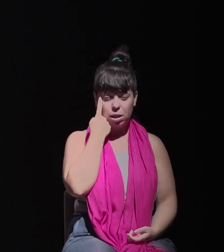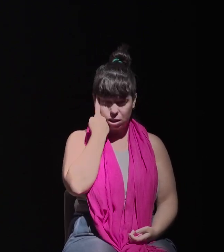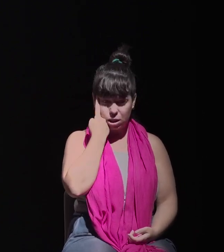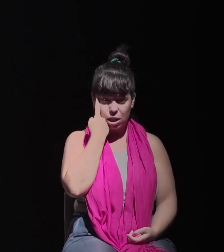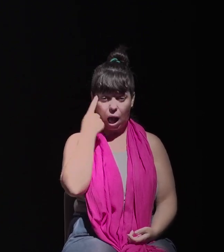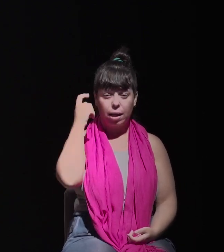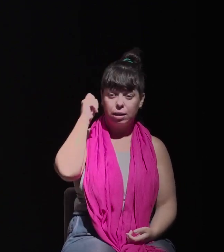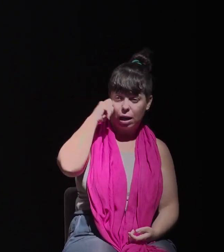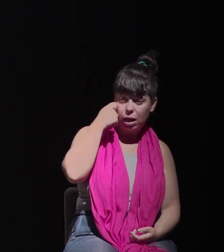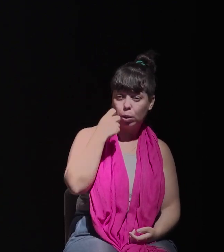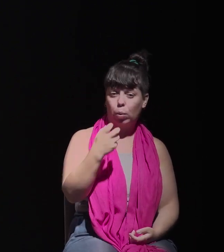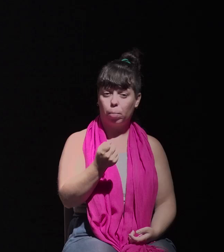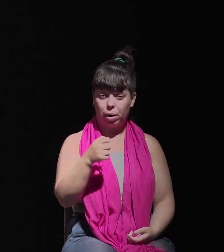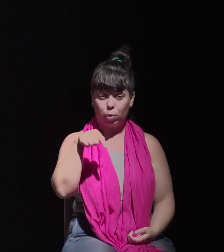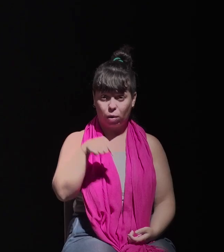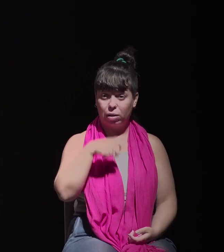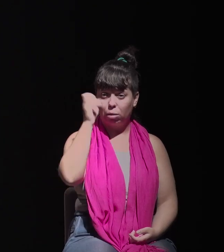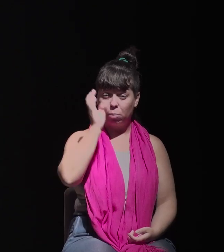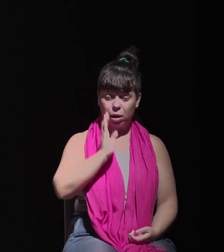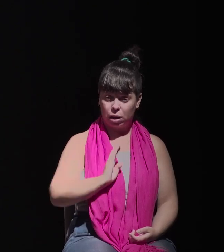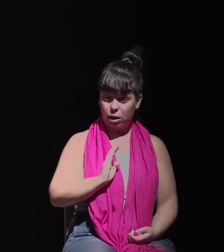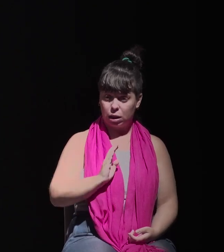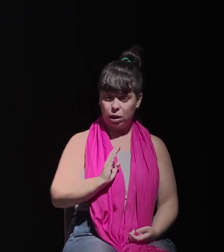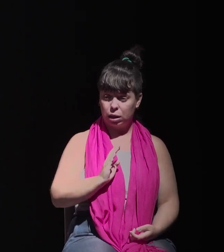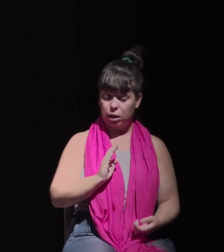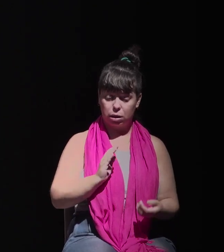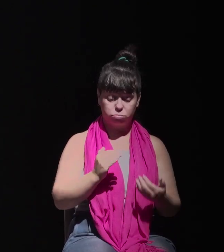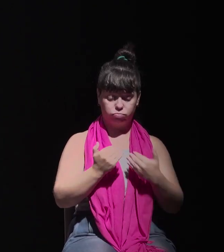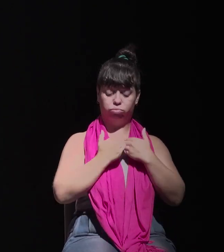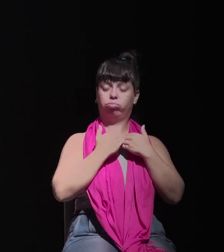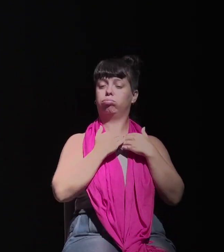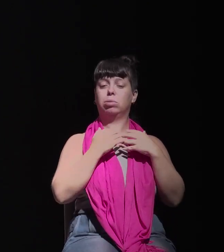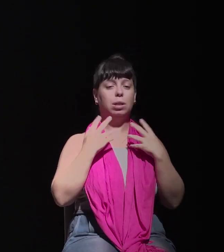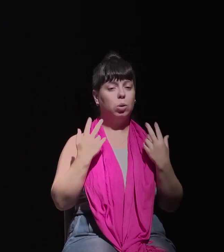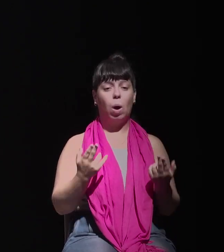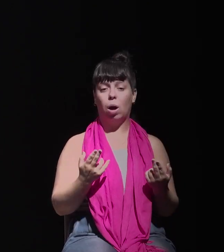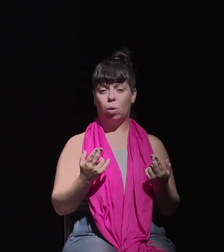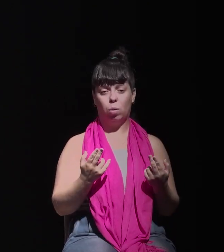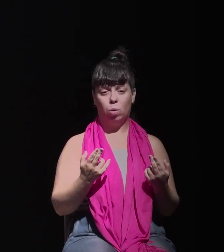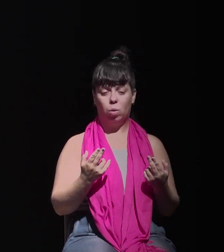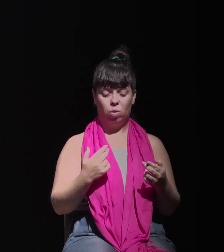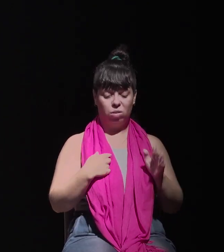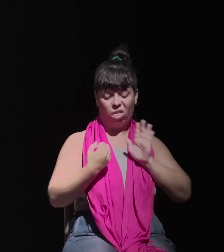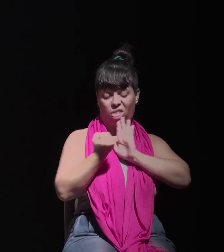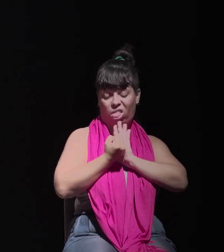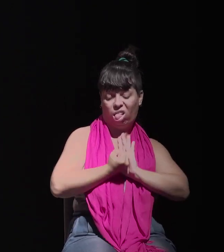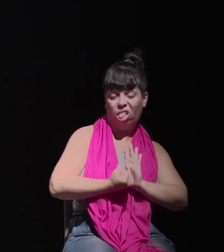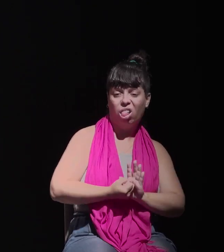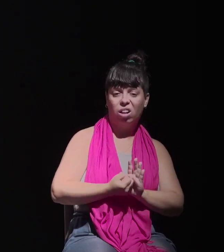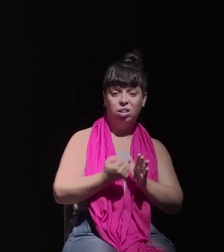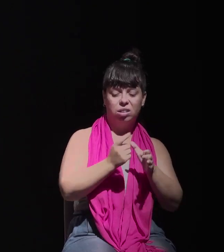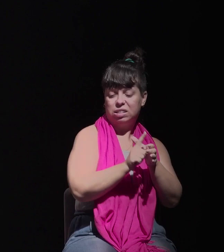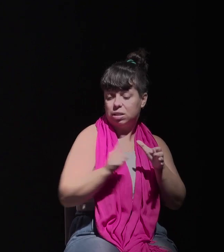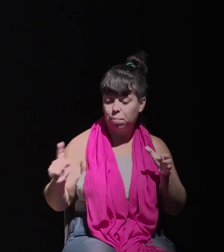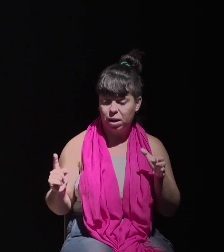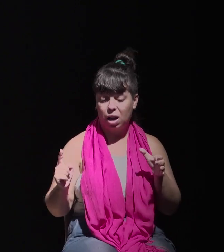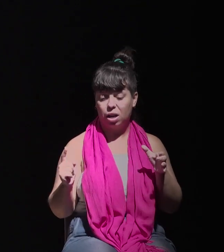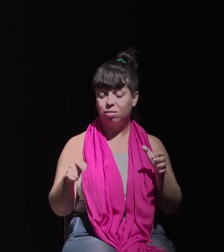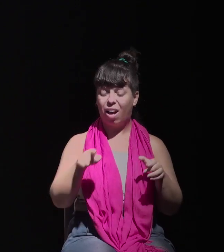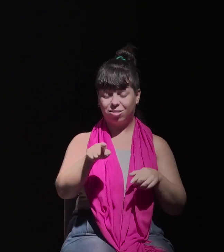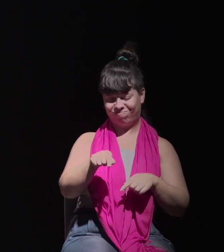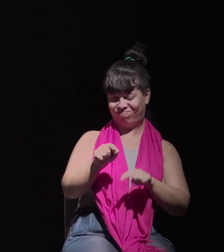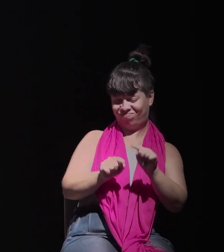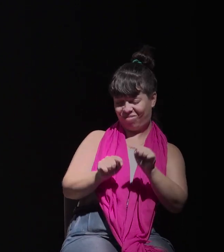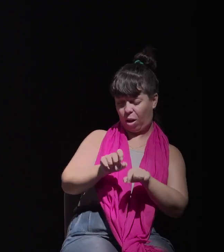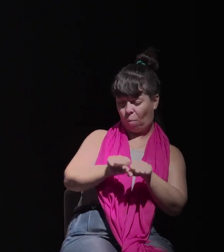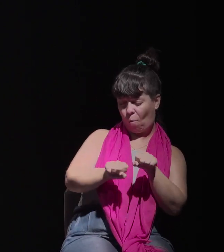Brasil, sofrem os mesmos impactos. Os nossos corpos são socializados, estigmatizados, excluídos,